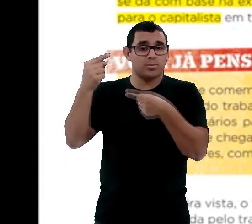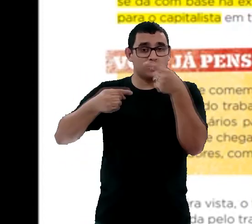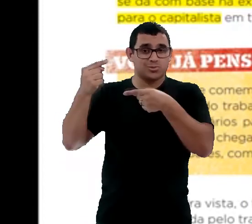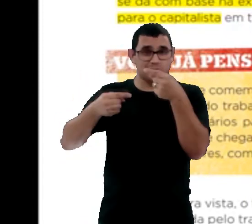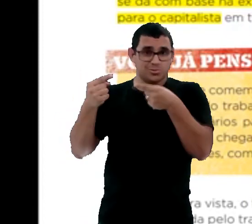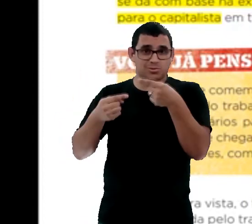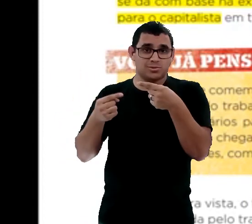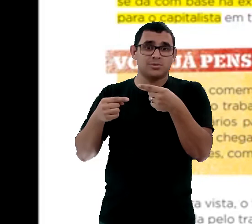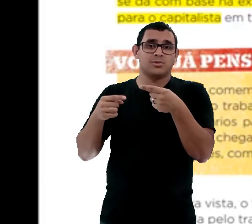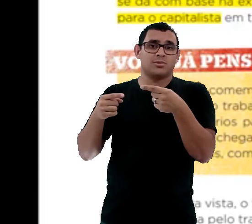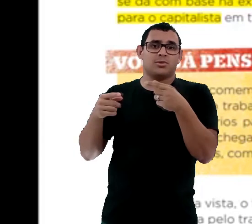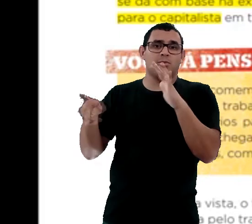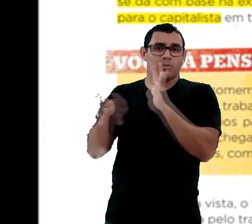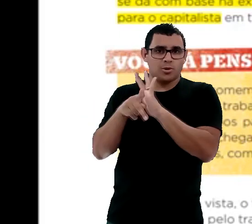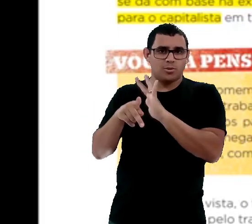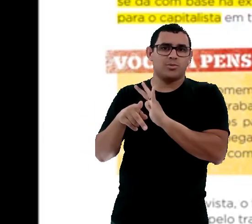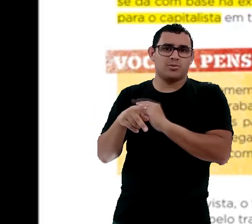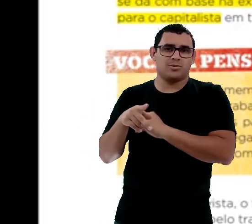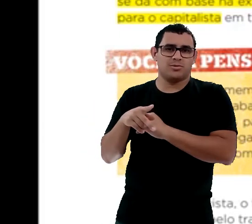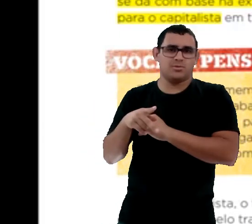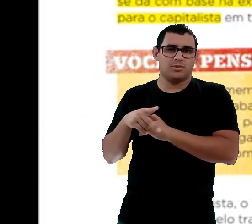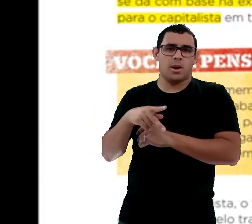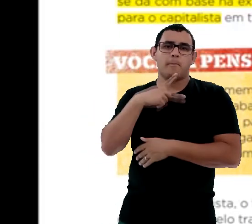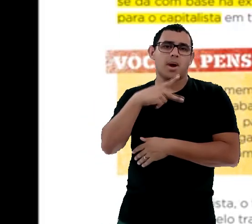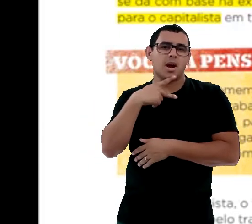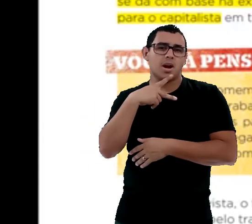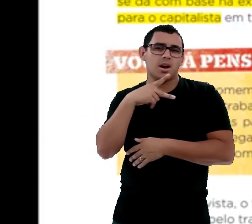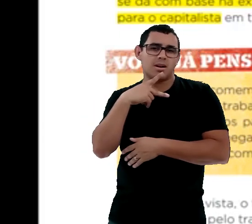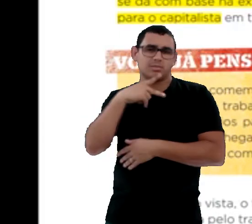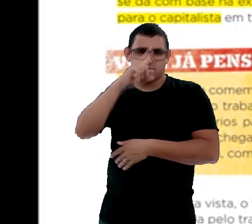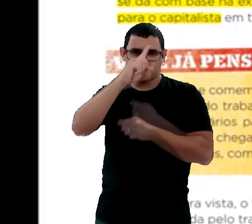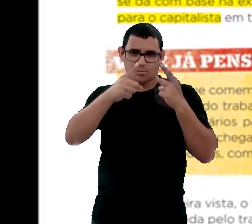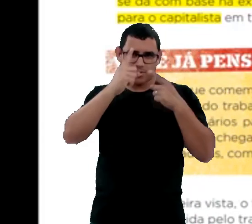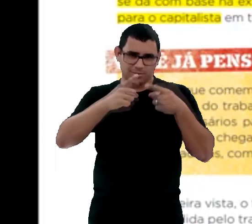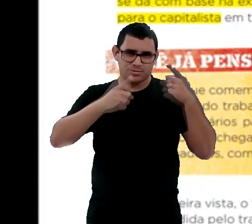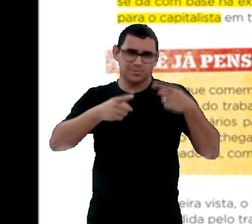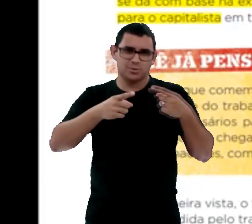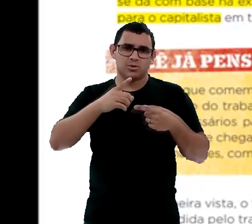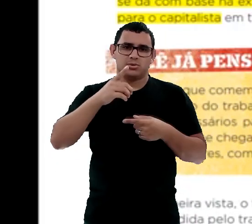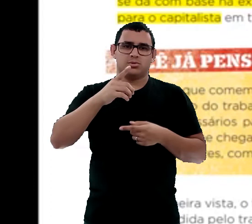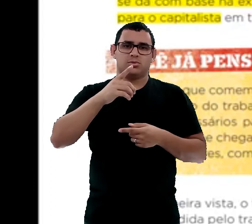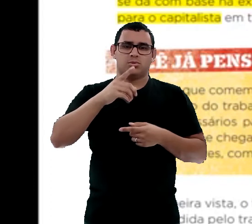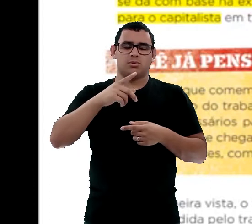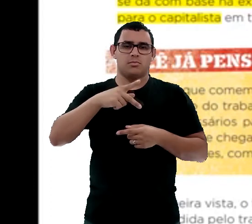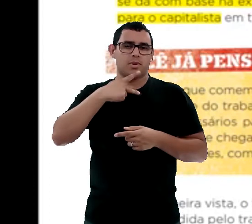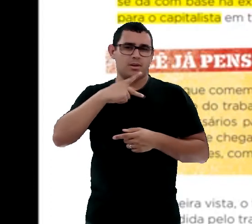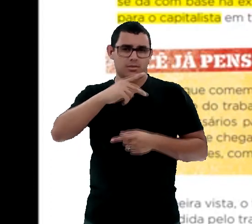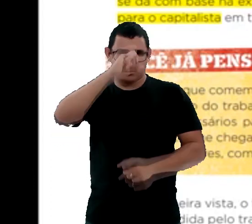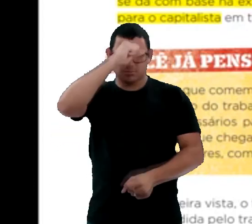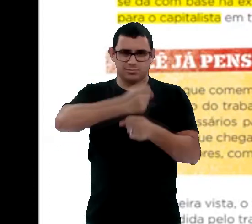o poder, quem detém o dinheiro, quem detém os meios de produção é o Estado. Quem é o Estado? Aqueles que compõem